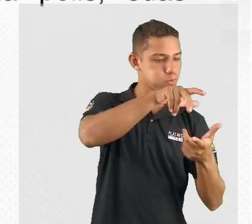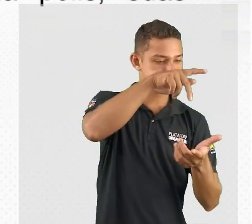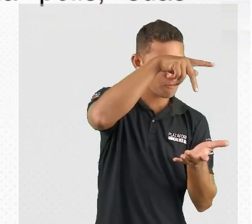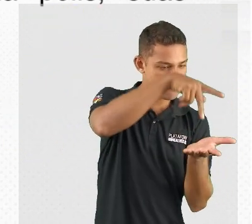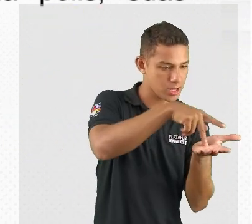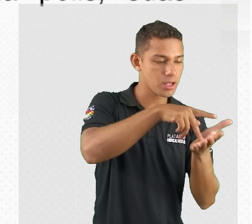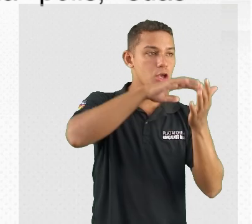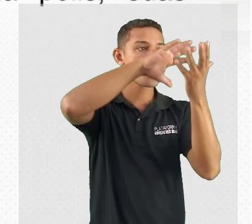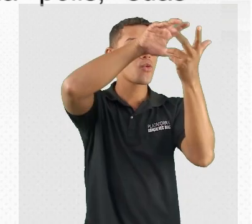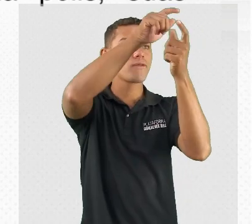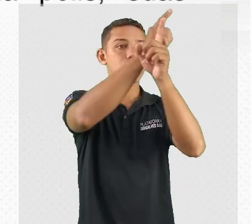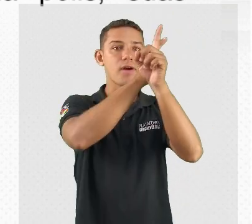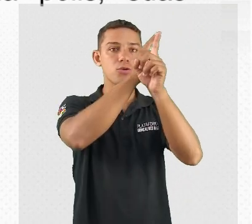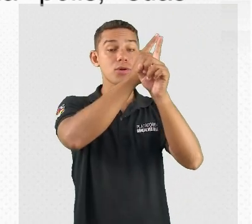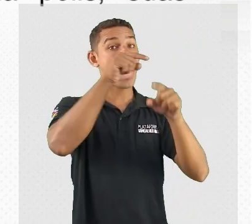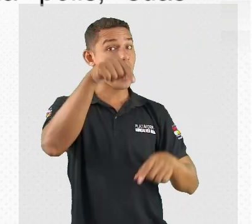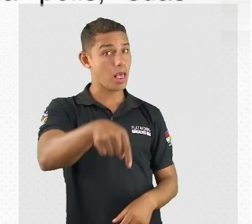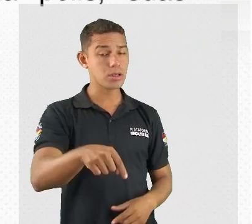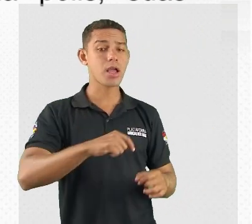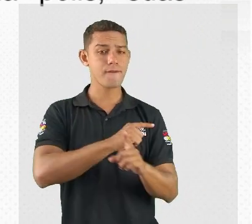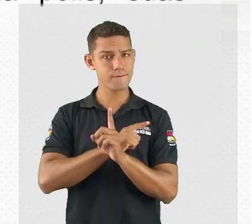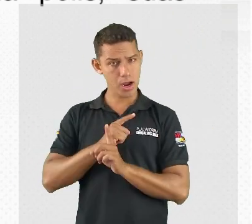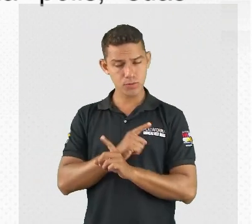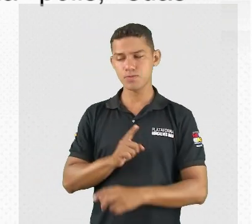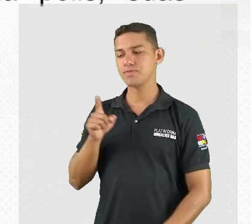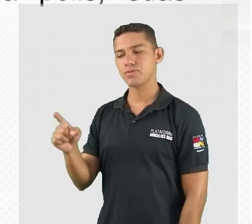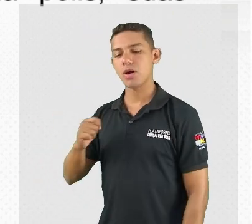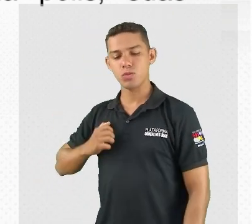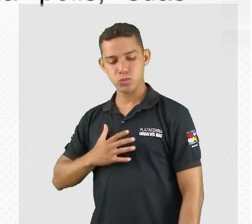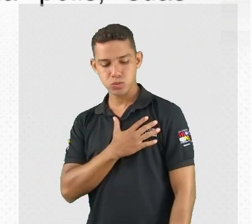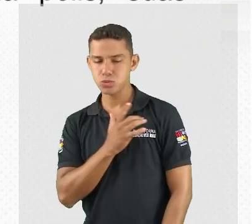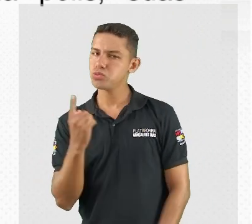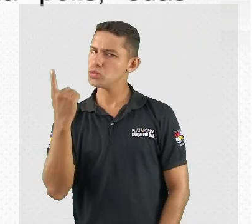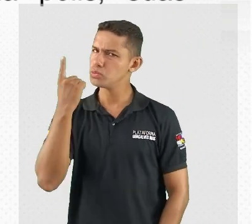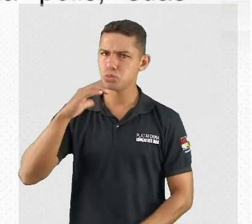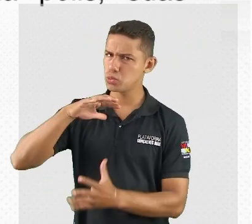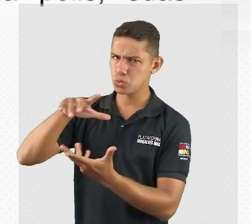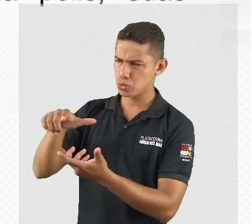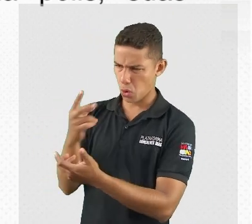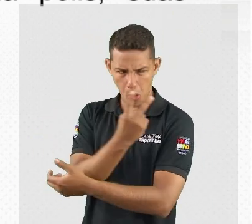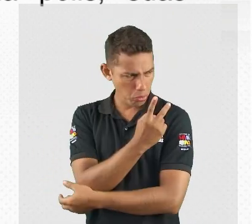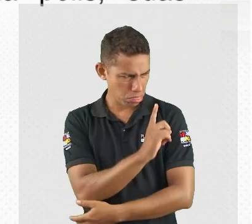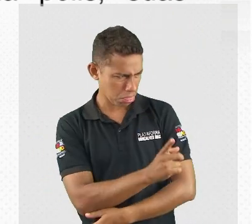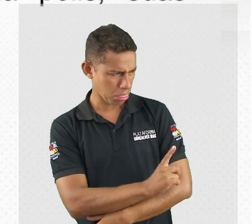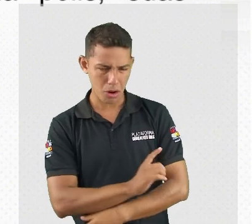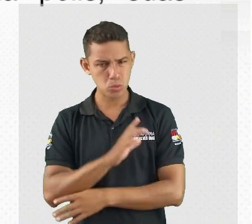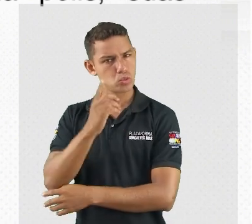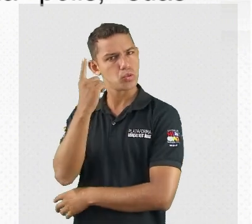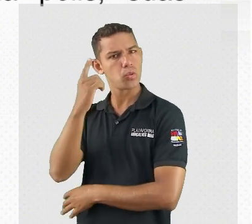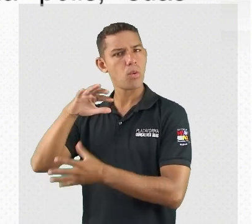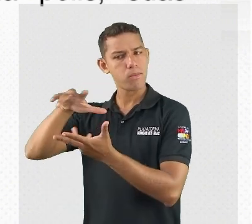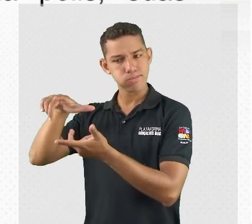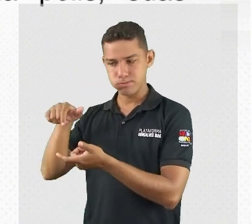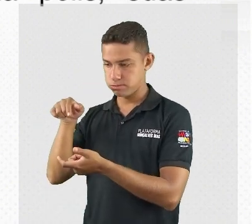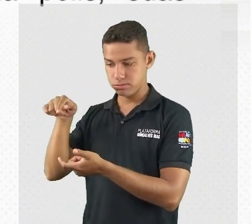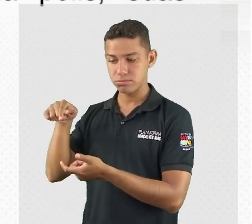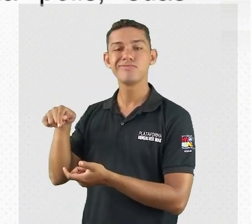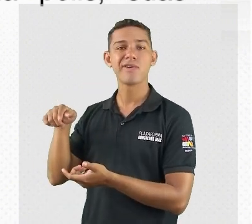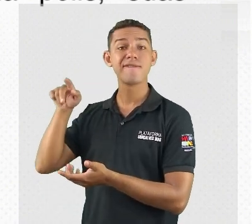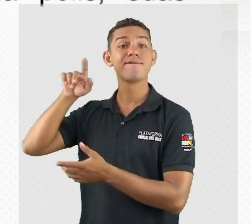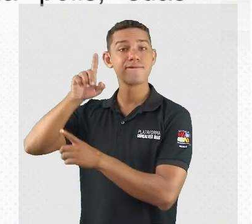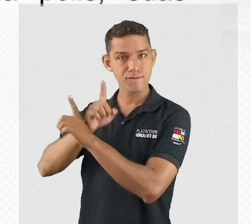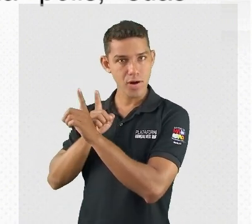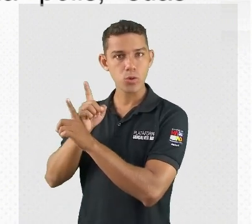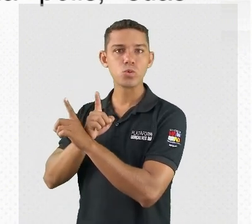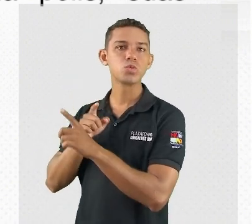verdadeiro e um falso. Esse aqui é o falso. O Aristóteles diz que tem só um mundo. E qual é o mundo? É o das ideias? Não, é esse que o Platão diz que é